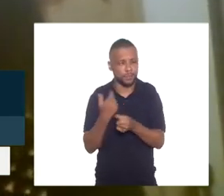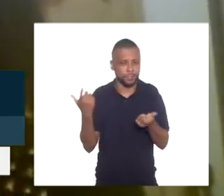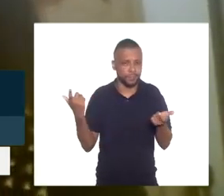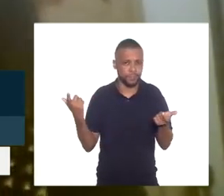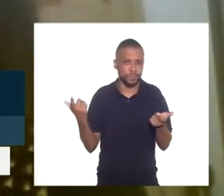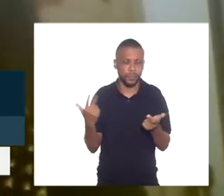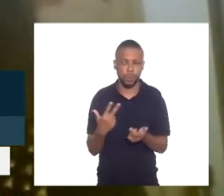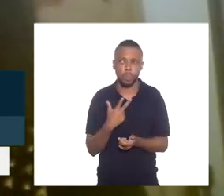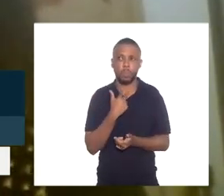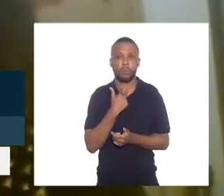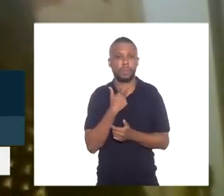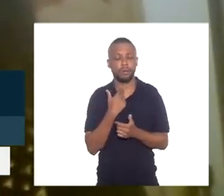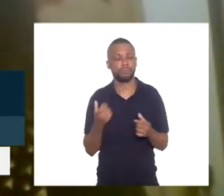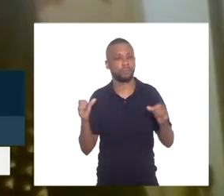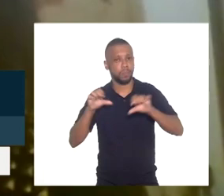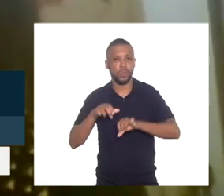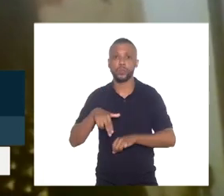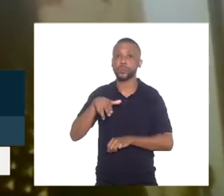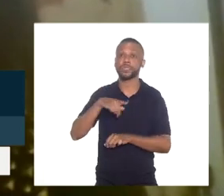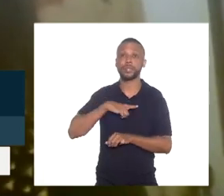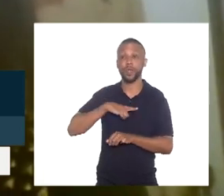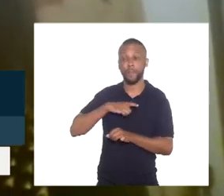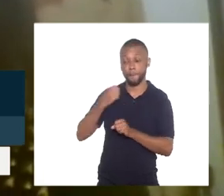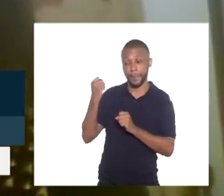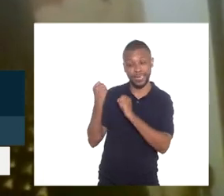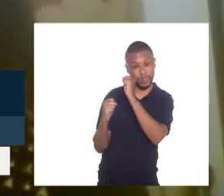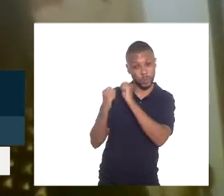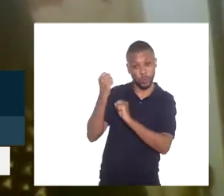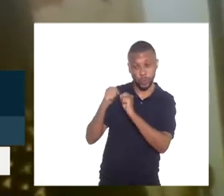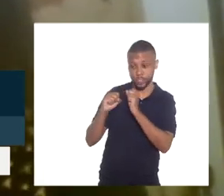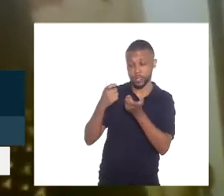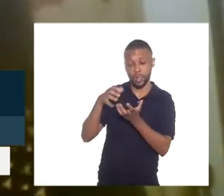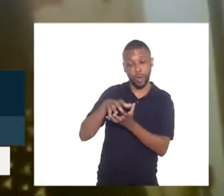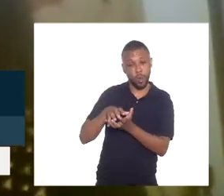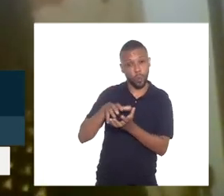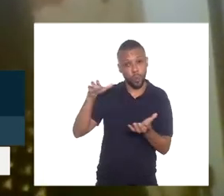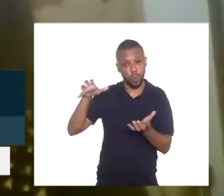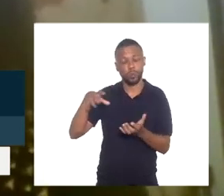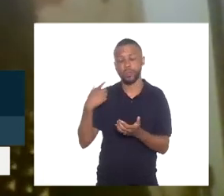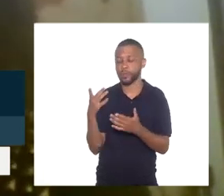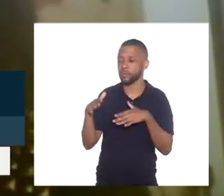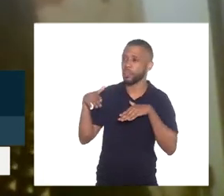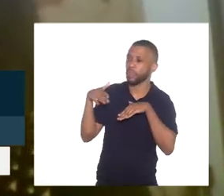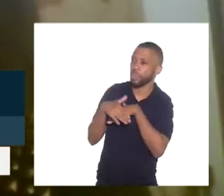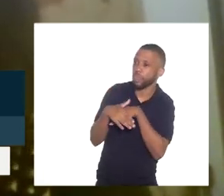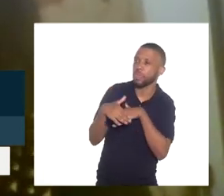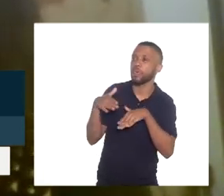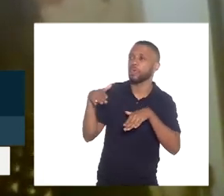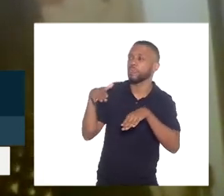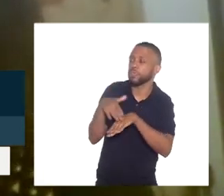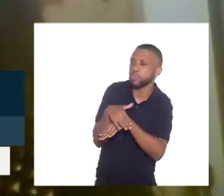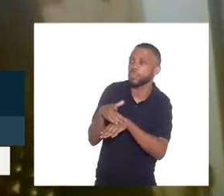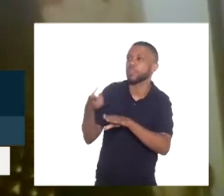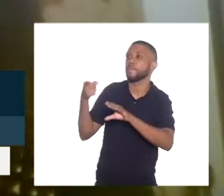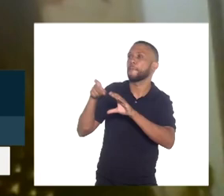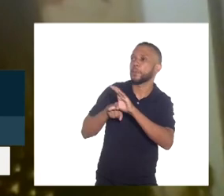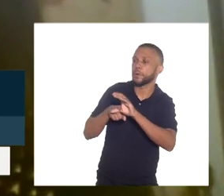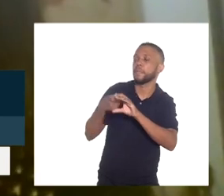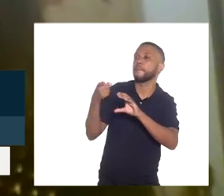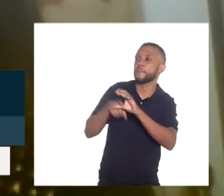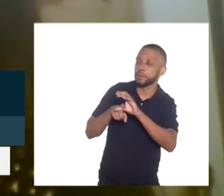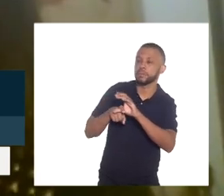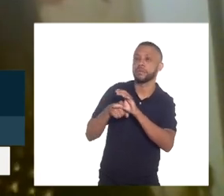não chega nunca a ser uma indústria madura, nós seremos fadados a ser sempre uma indústria infante e